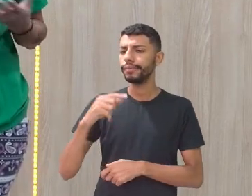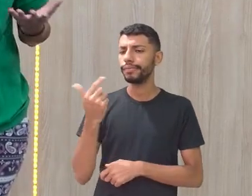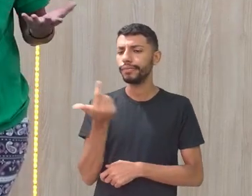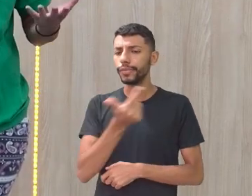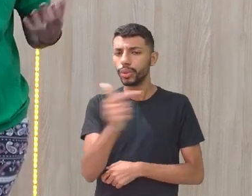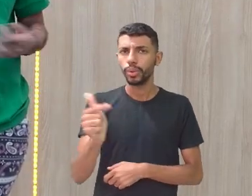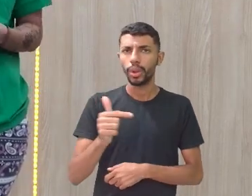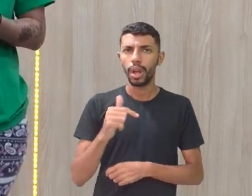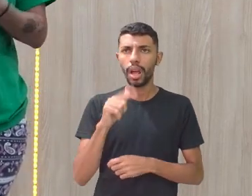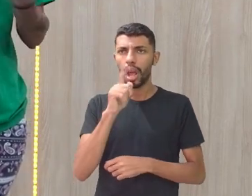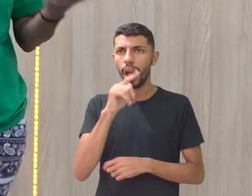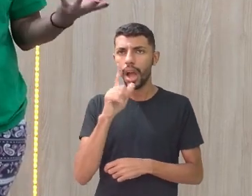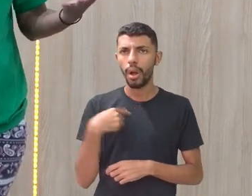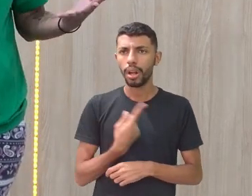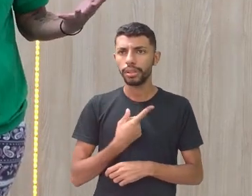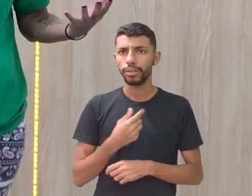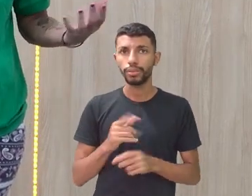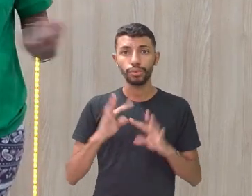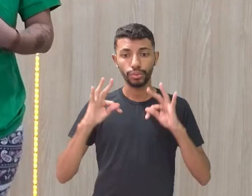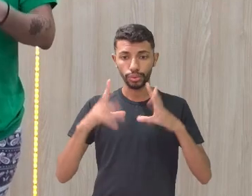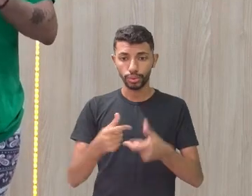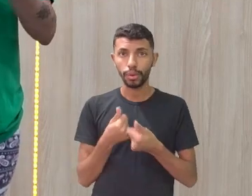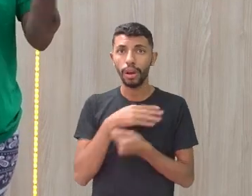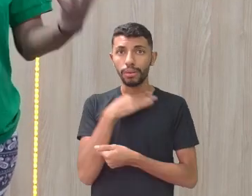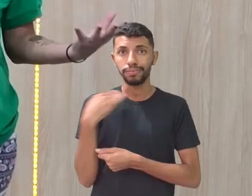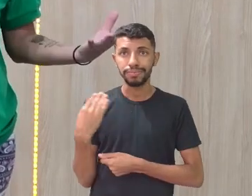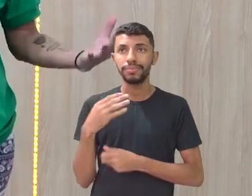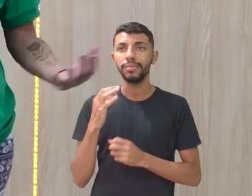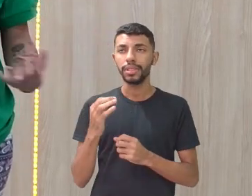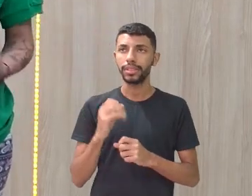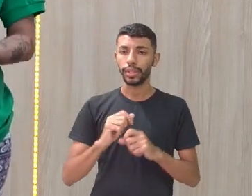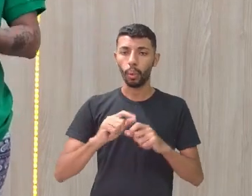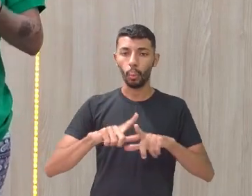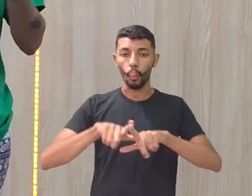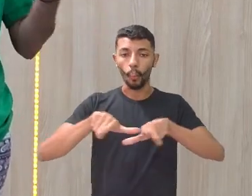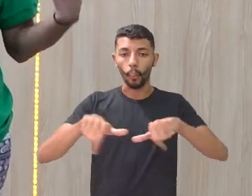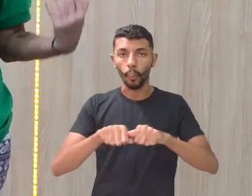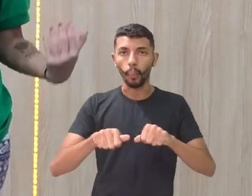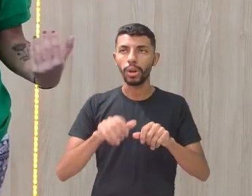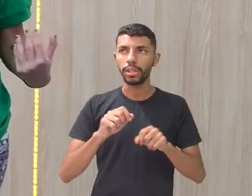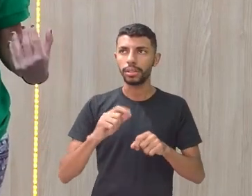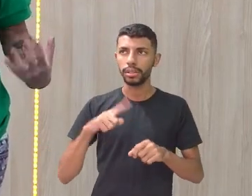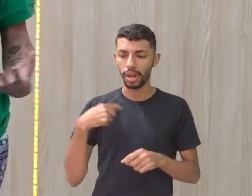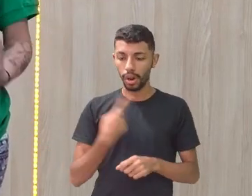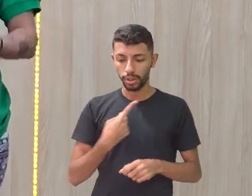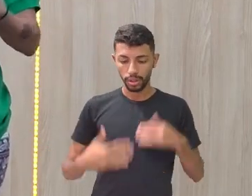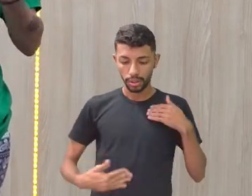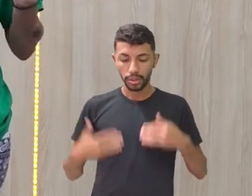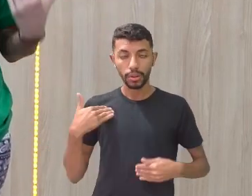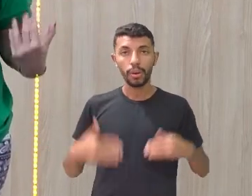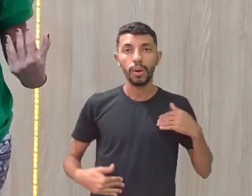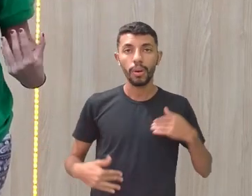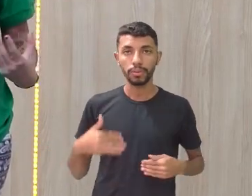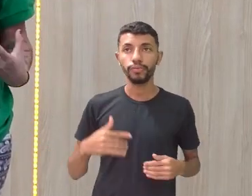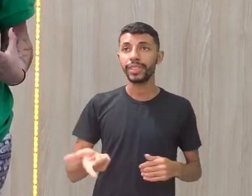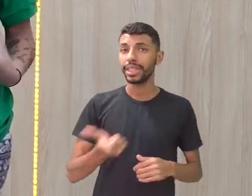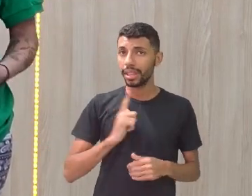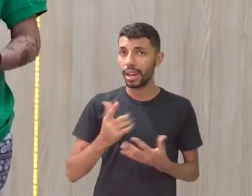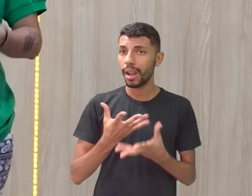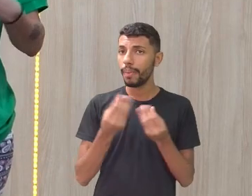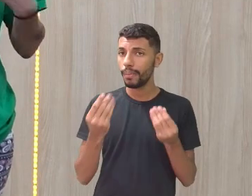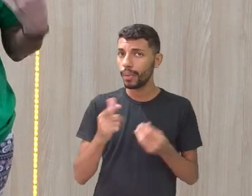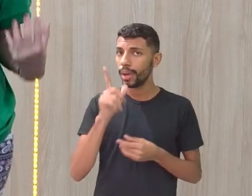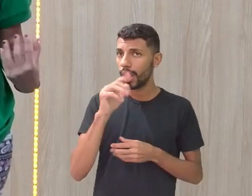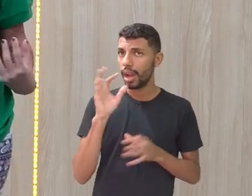Não teria, né? Morria todo mundo na seca, né? Nosso organismo, ele tem muita água, né?